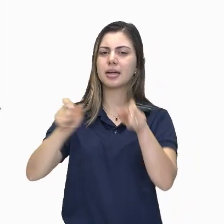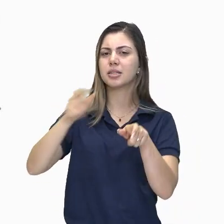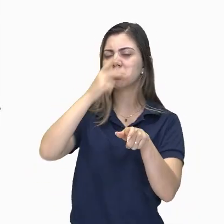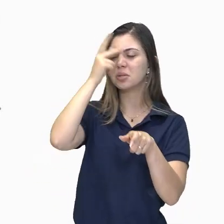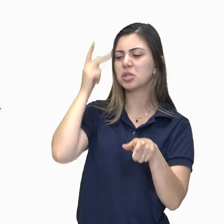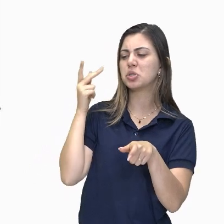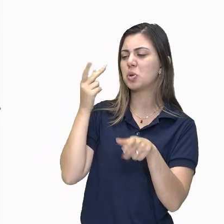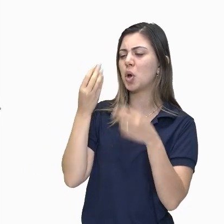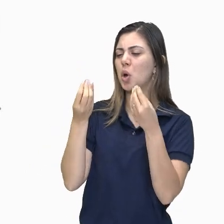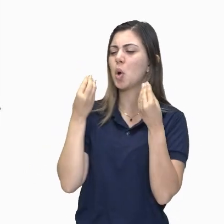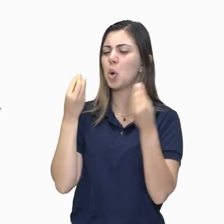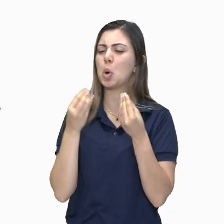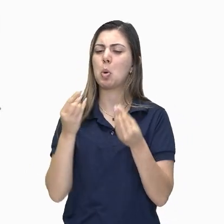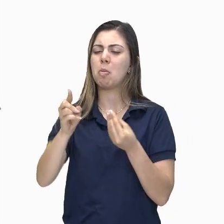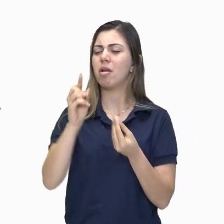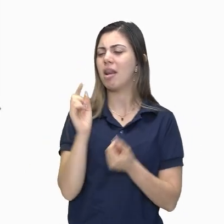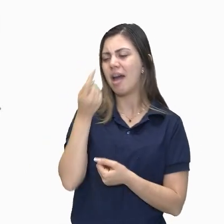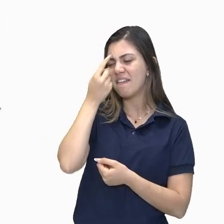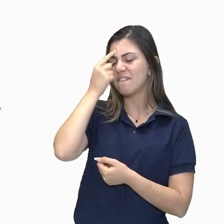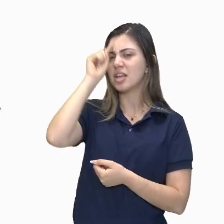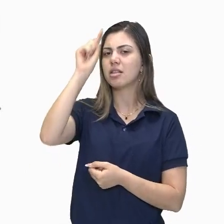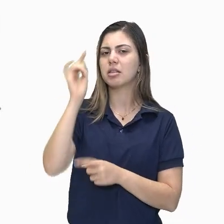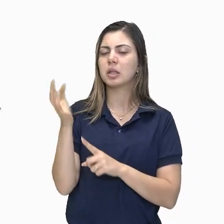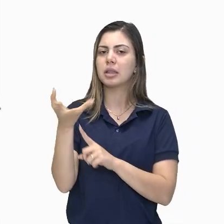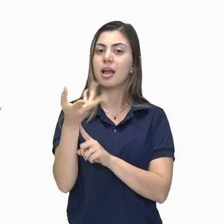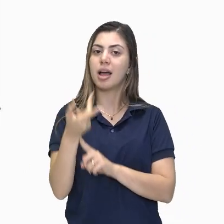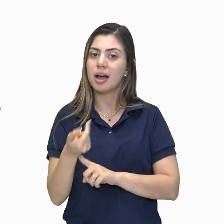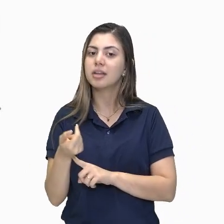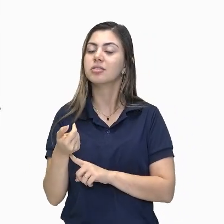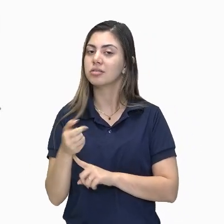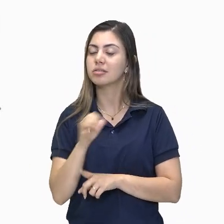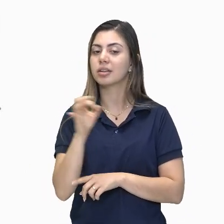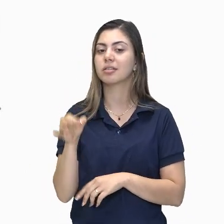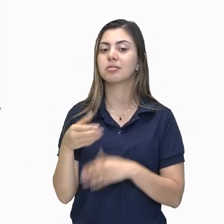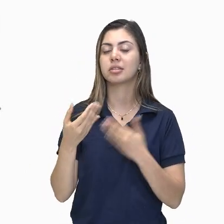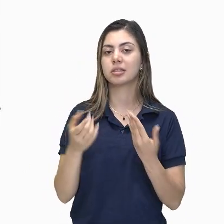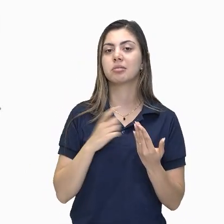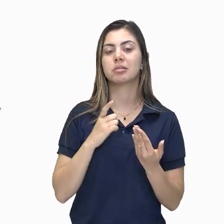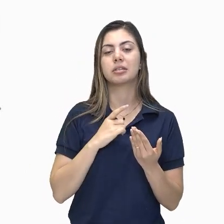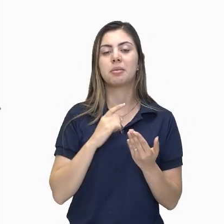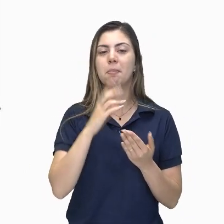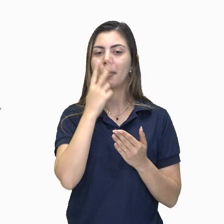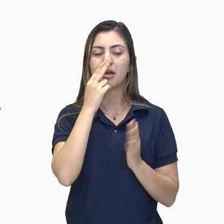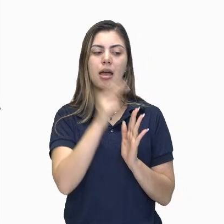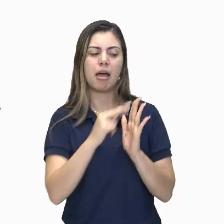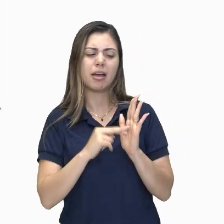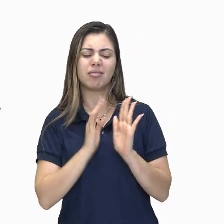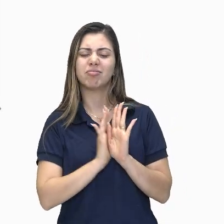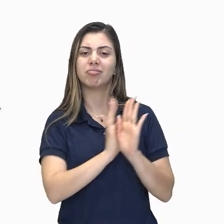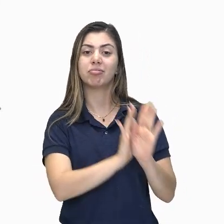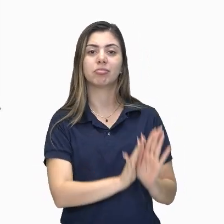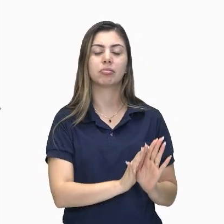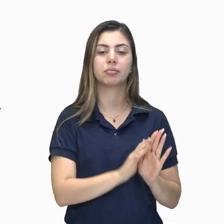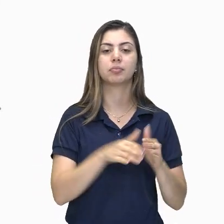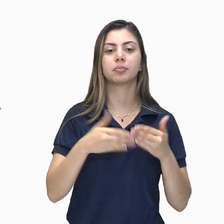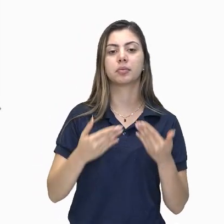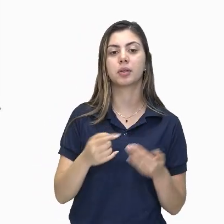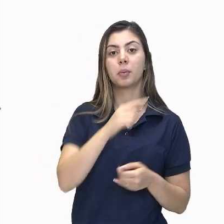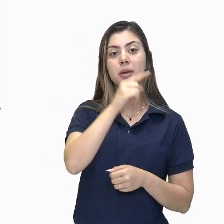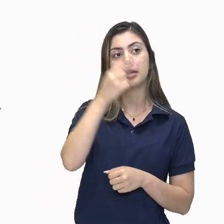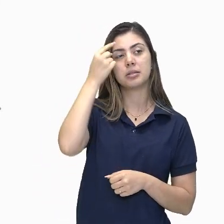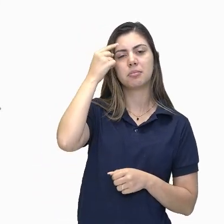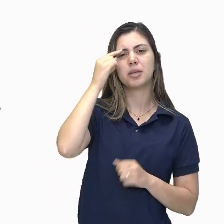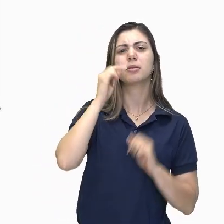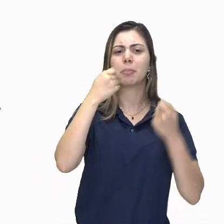literatura, da arte, e que são contrariadas aqui na Paulicéia Desvairada. Fora os que algarismam os